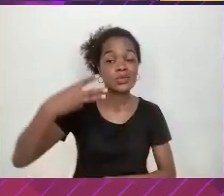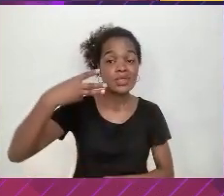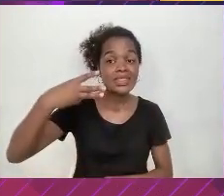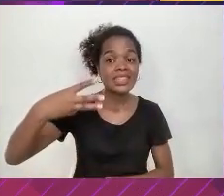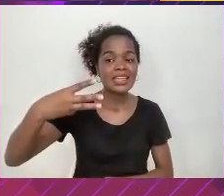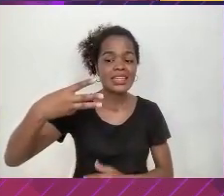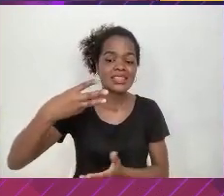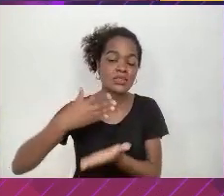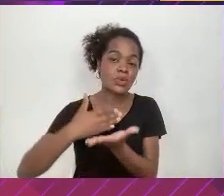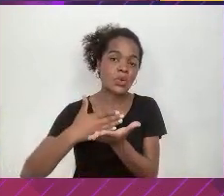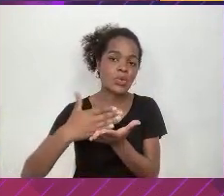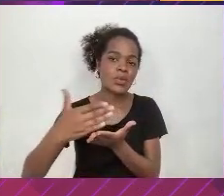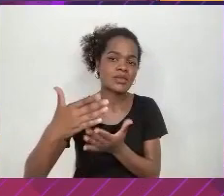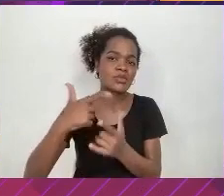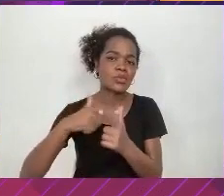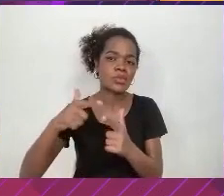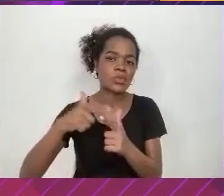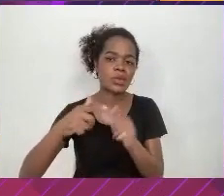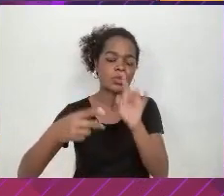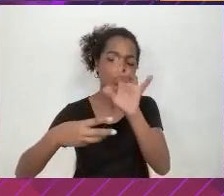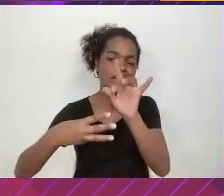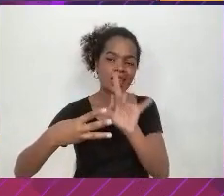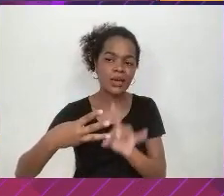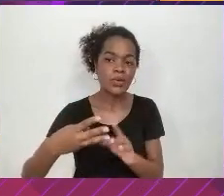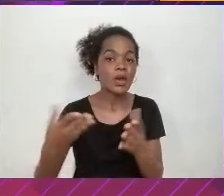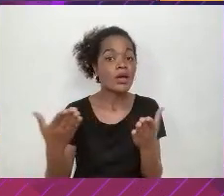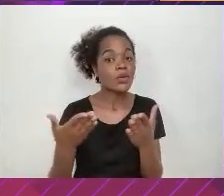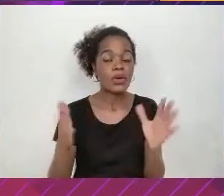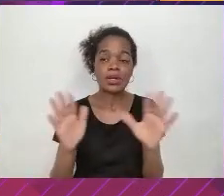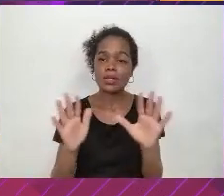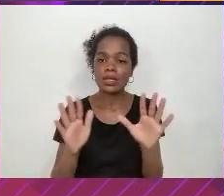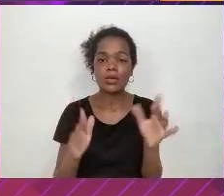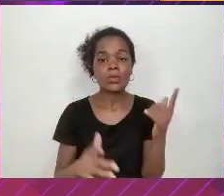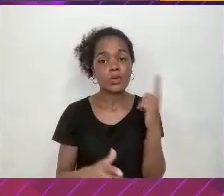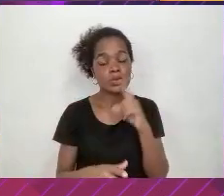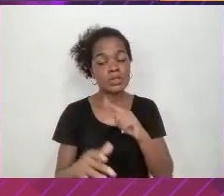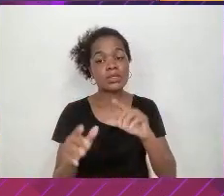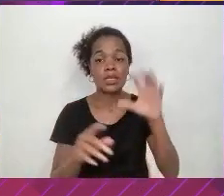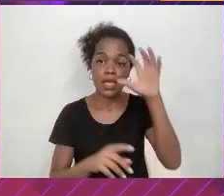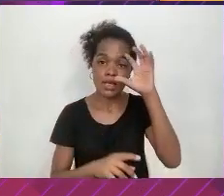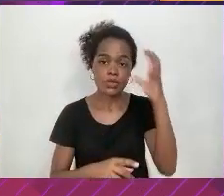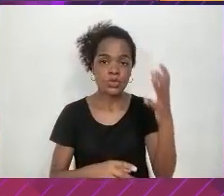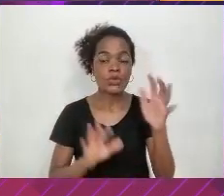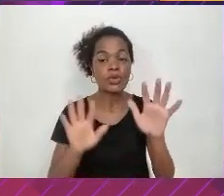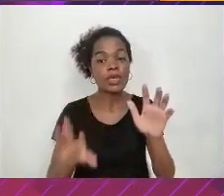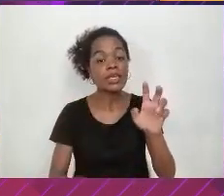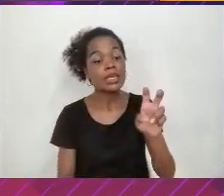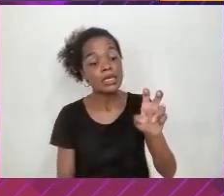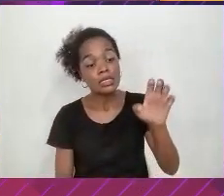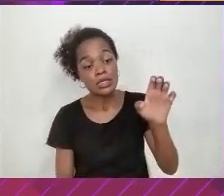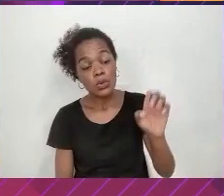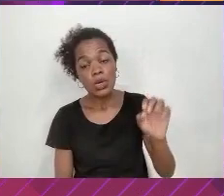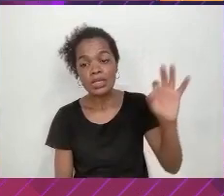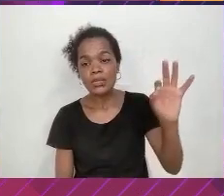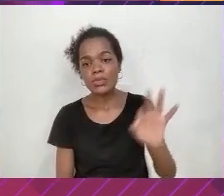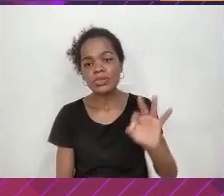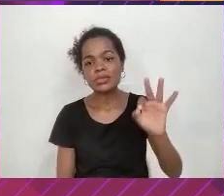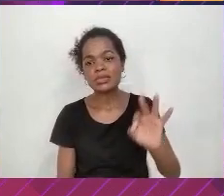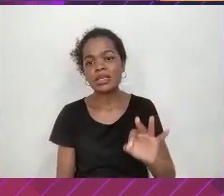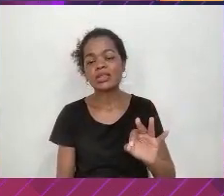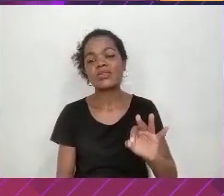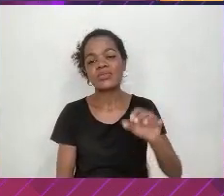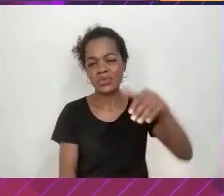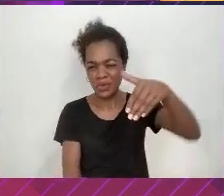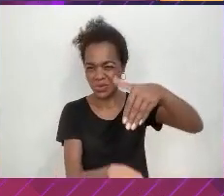problema, agora livres para a gente conseguir resolver. E, com certeza, esses 50% serão bem mais aproveitados porque a gente